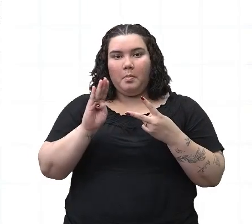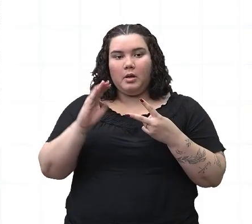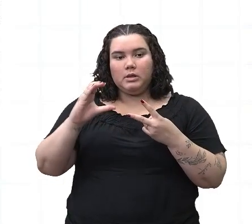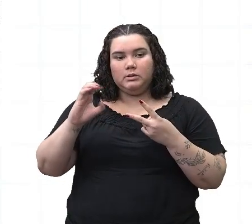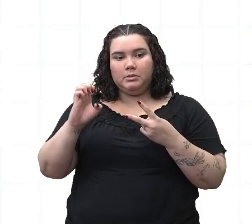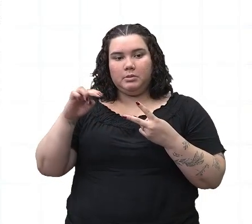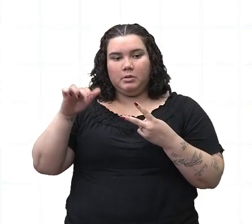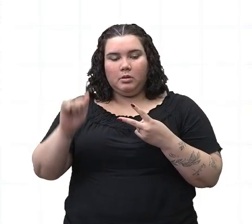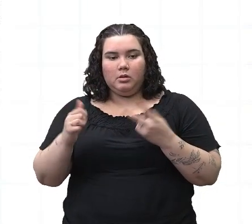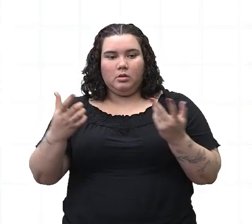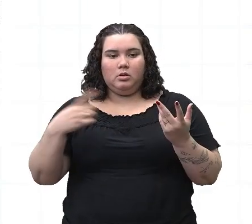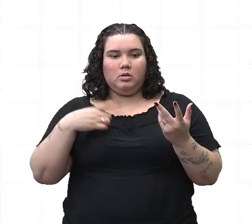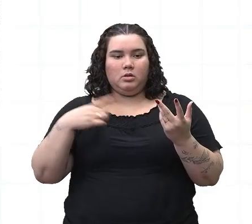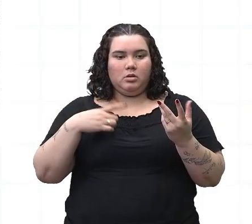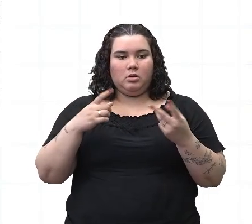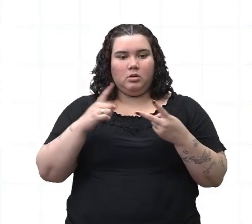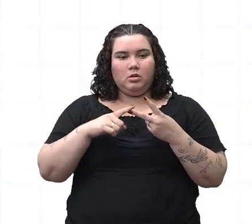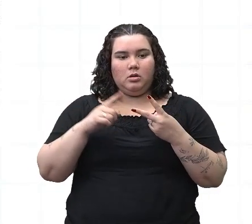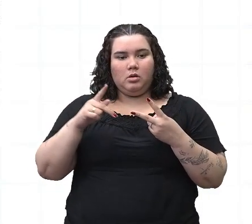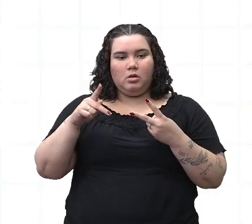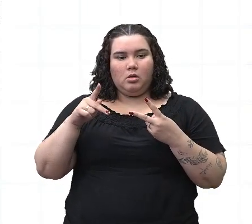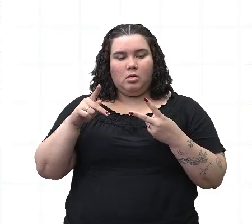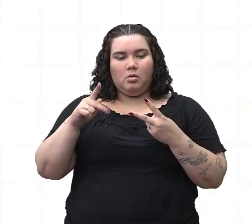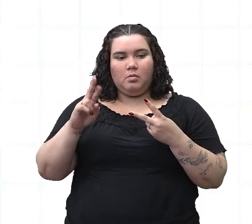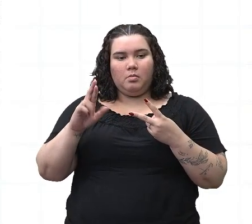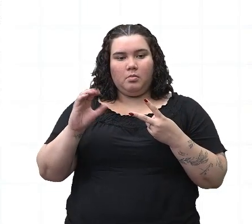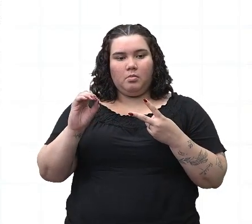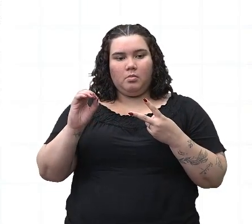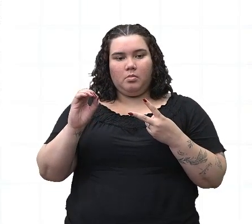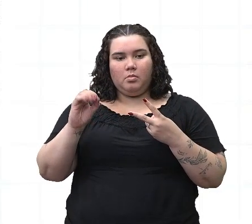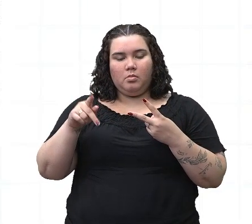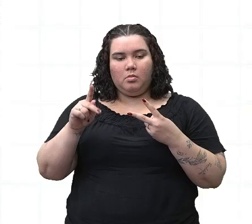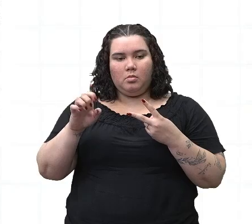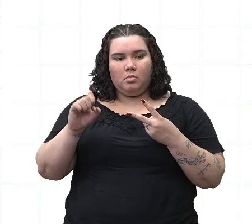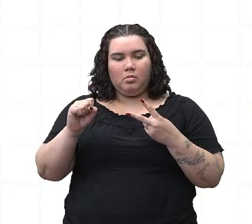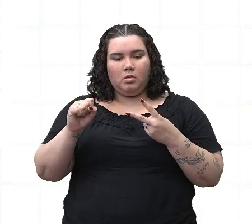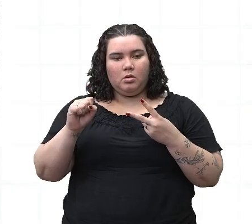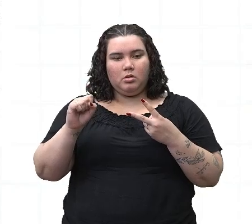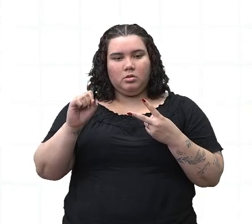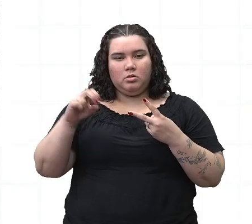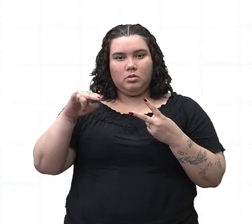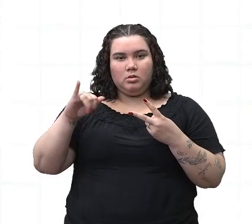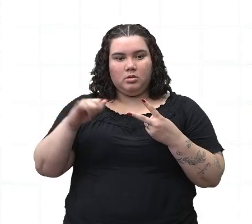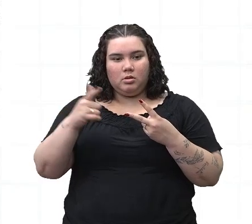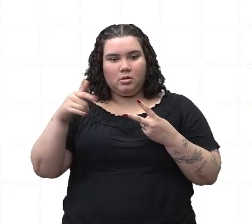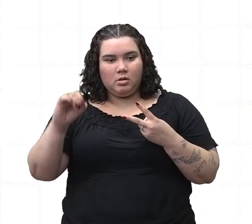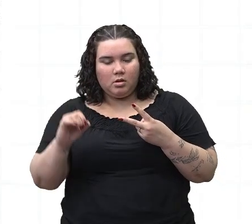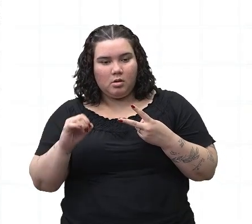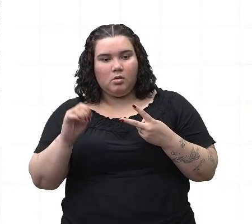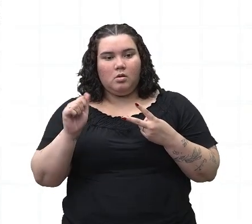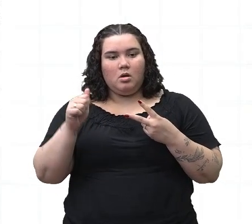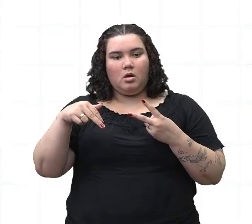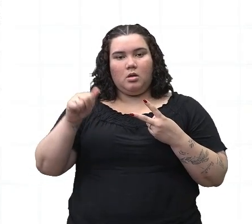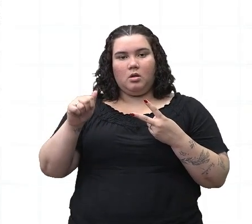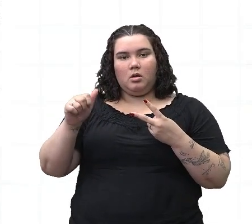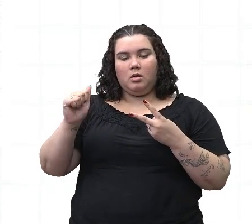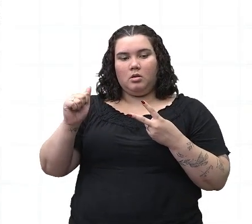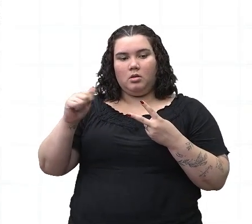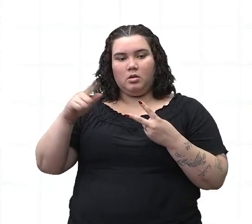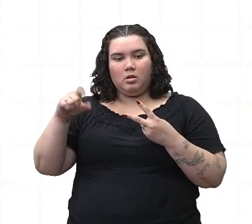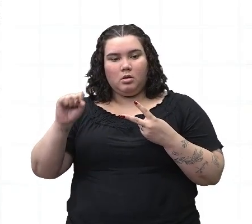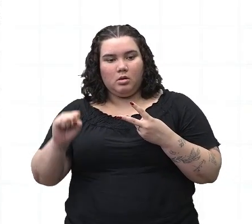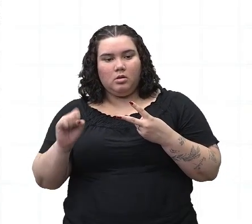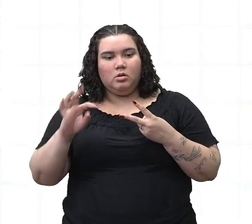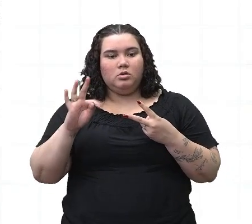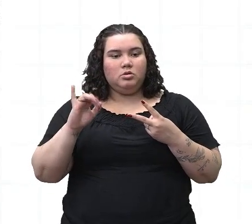cena, que a gente tem corte, proquestião, ananás e tireoma. E a gente tem a parte C, que seria a parte da orquestra,